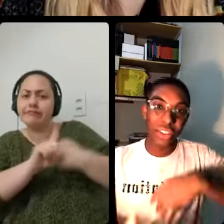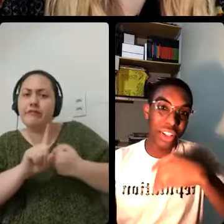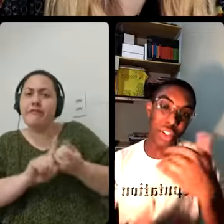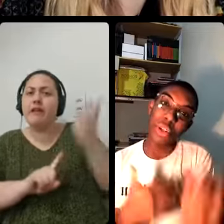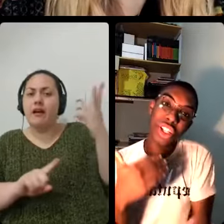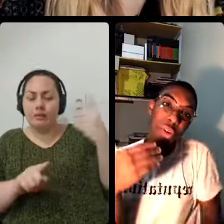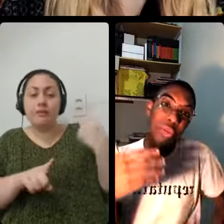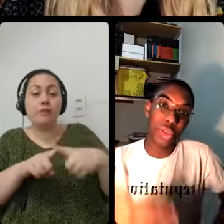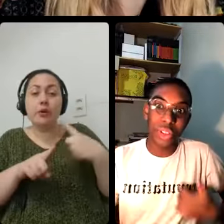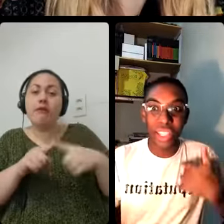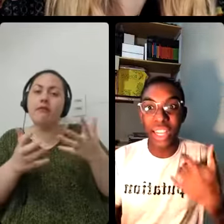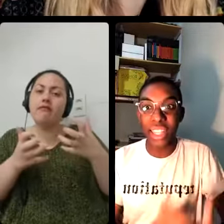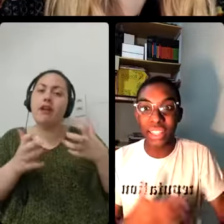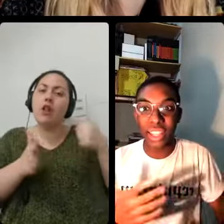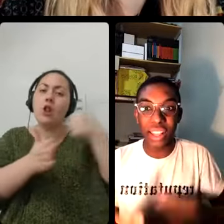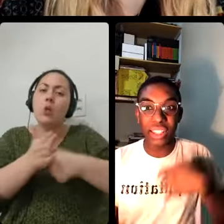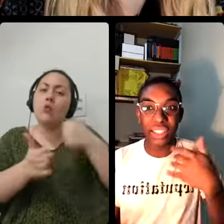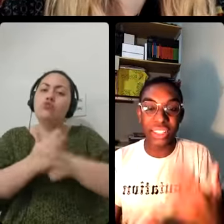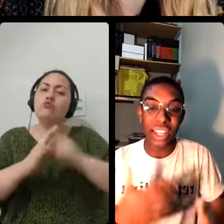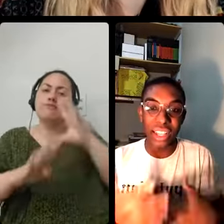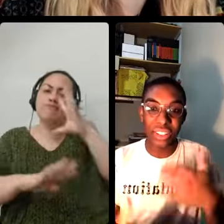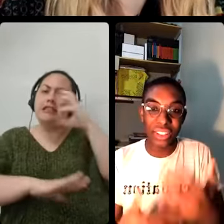fazia, claro que isso mexia com toda a cadeia